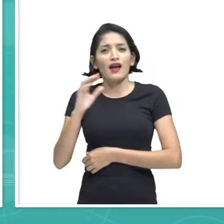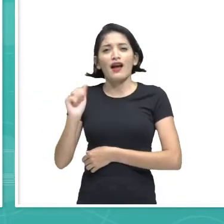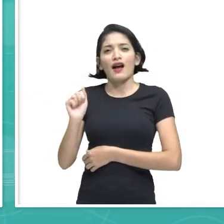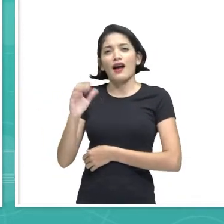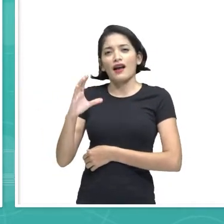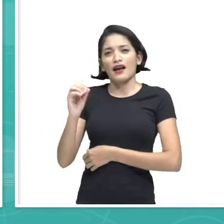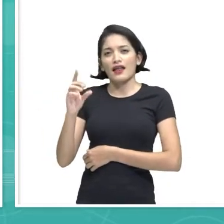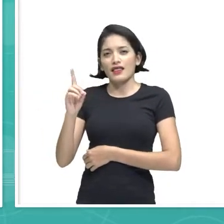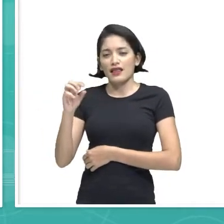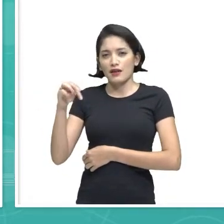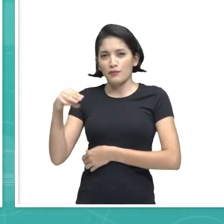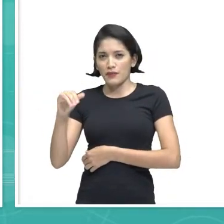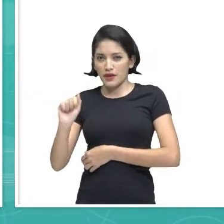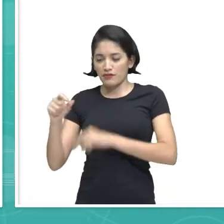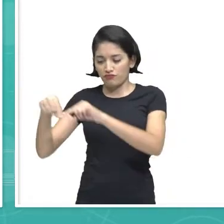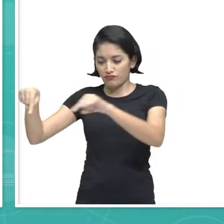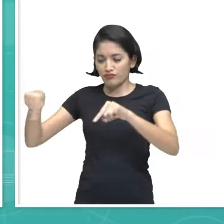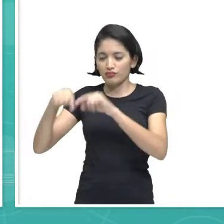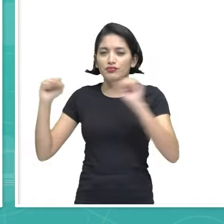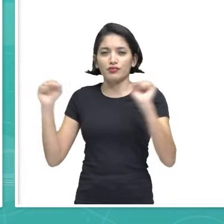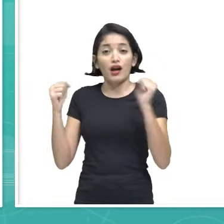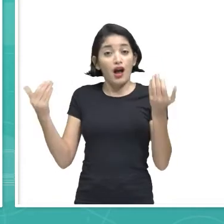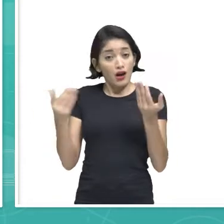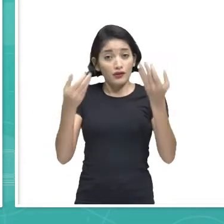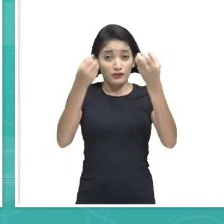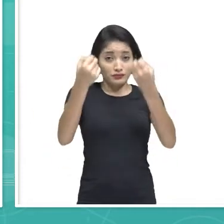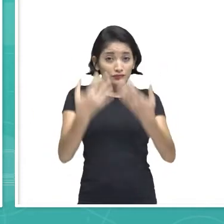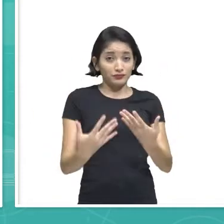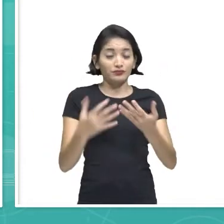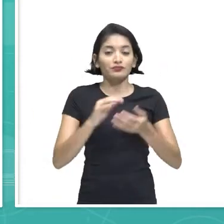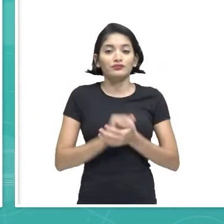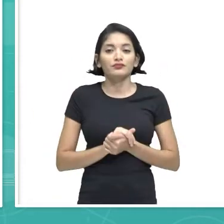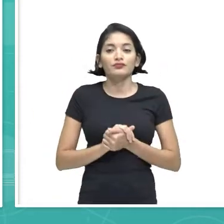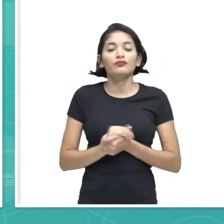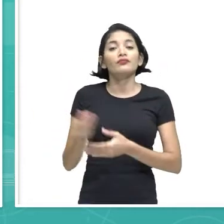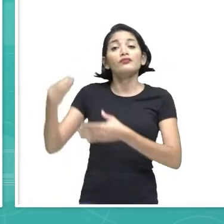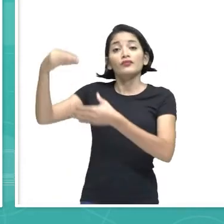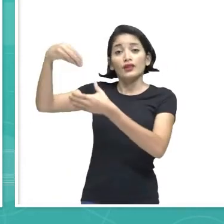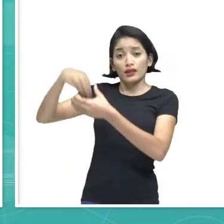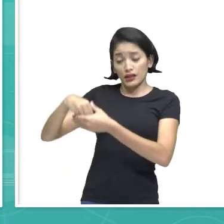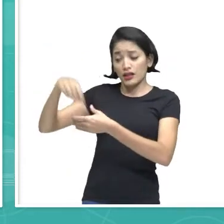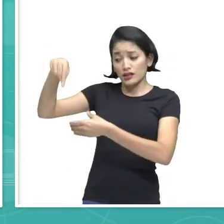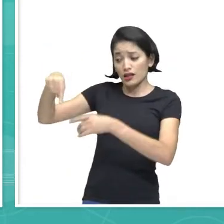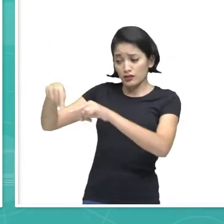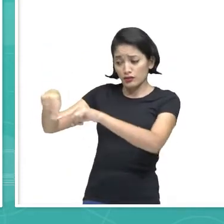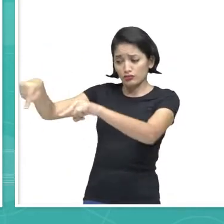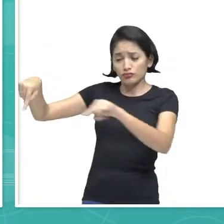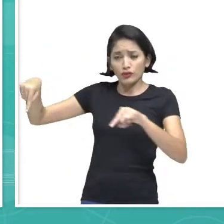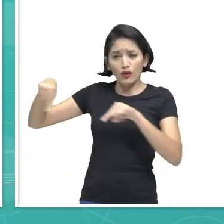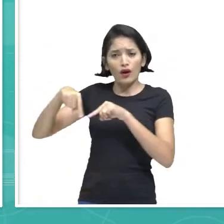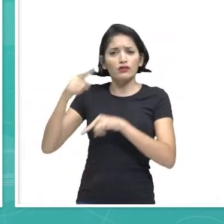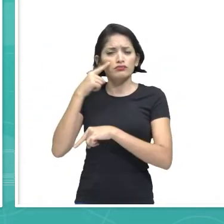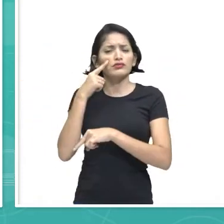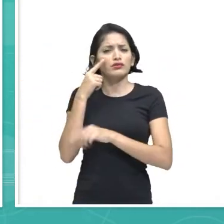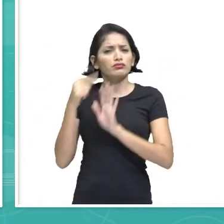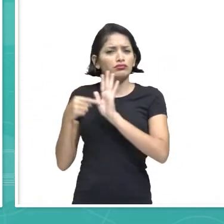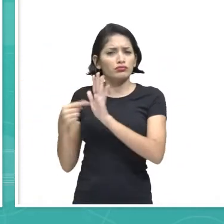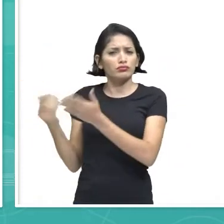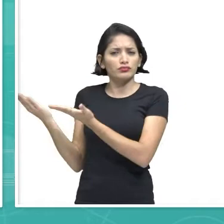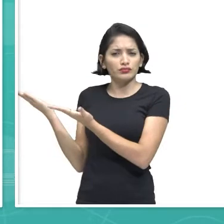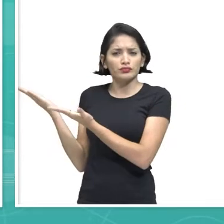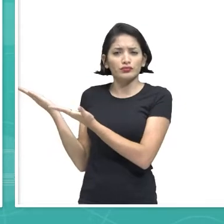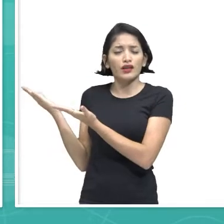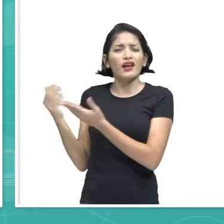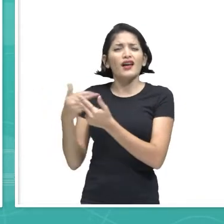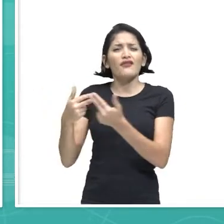academia. E são essas ginásticas que nós iremos falar agora. Então, dentro da academia, desse ambiente que vocês estão vendo, nós temos